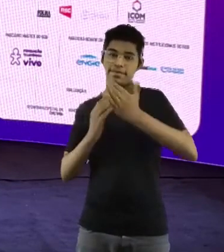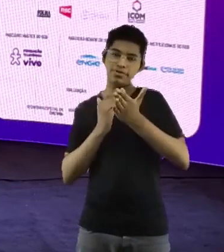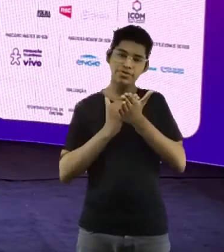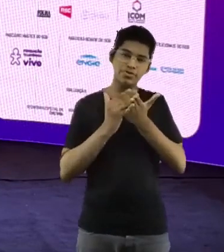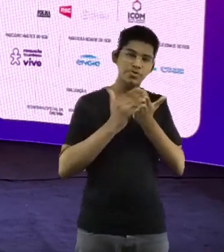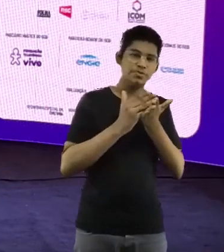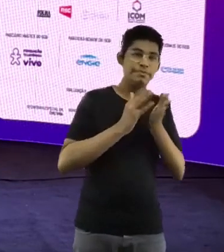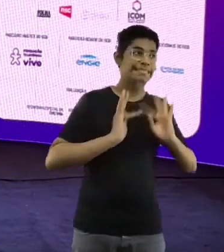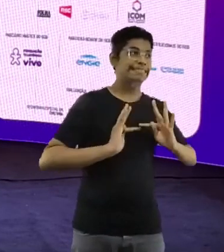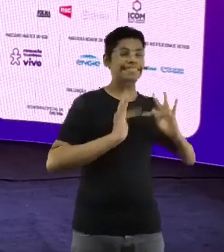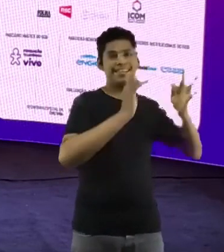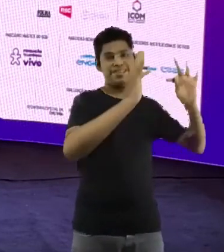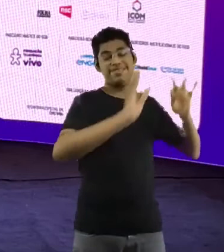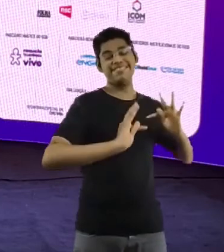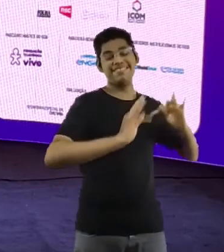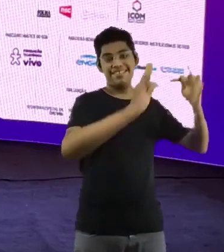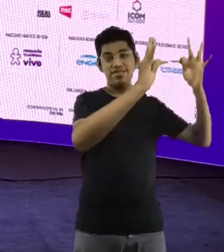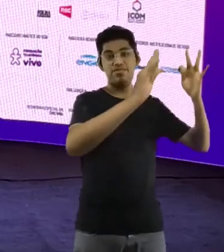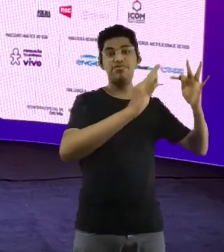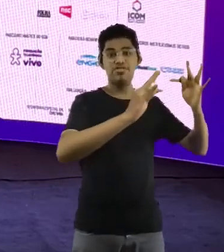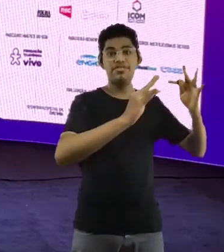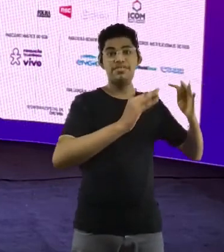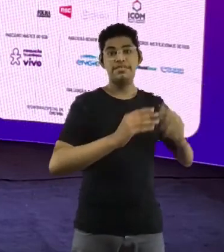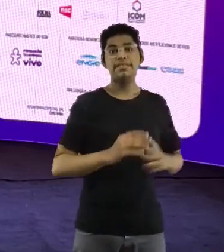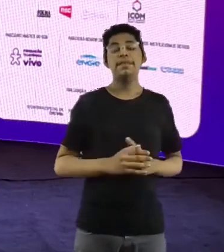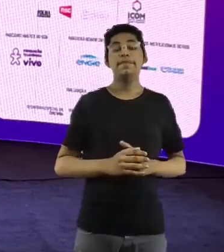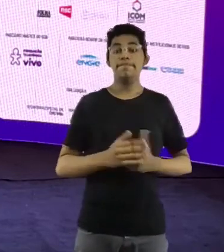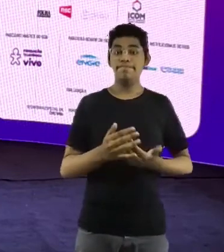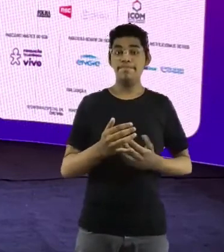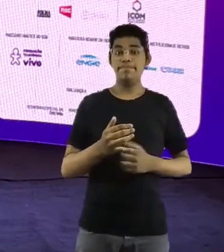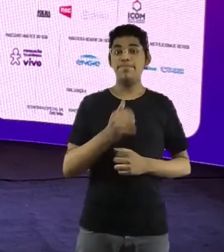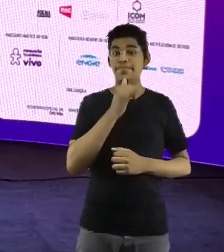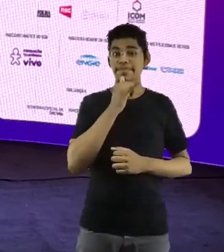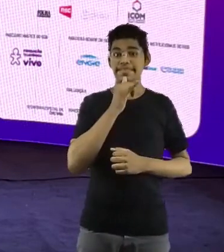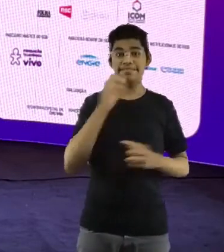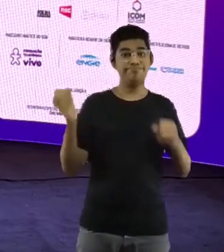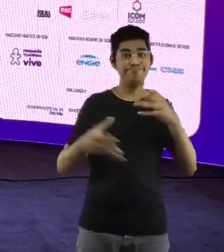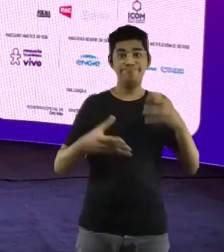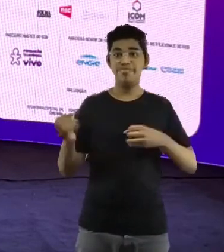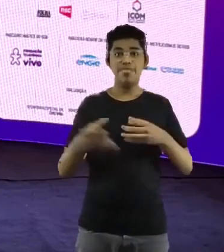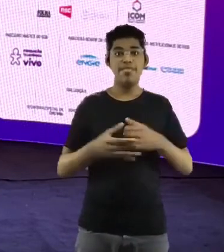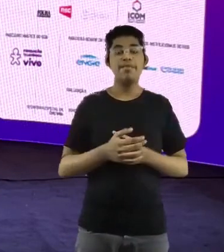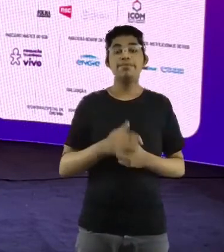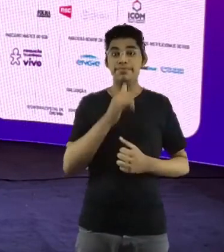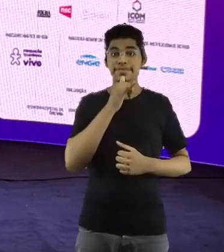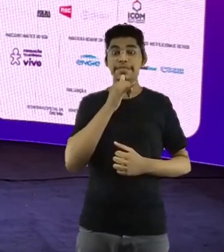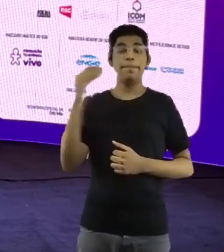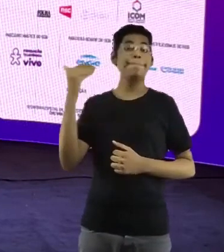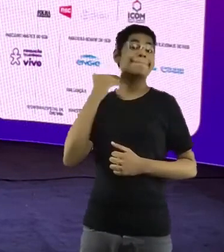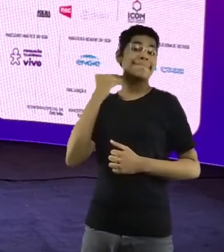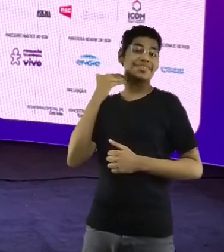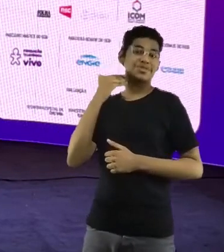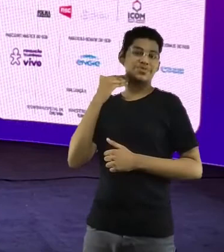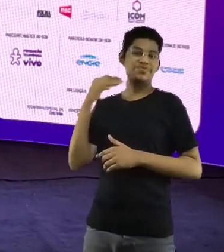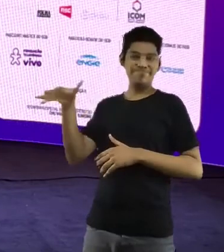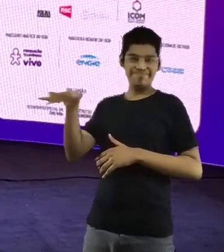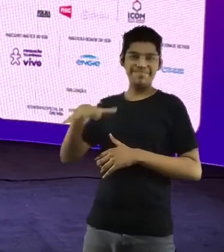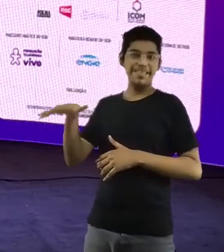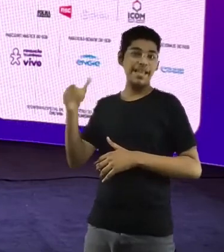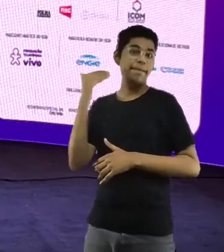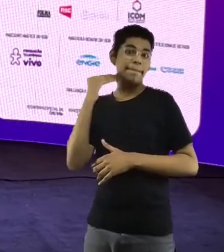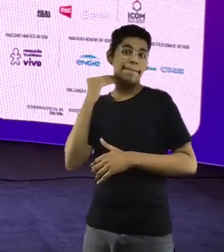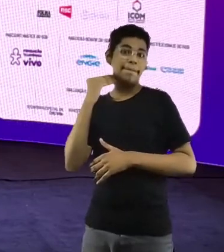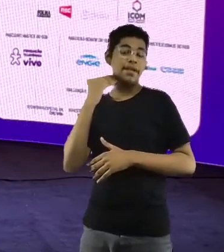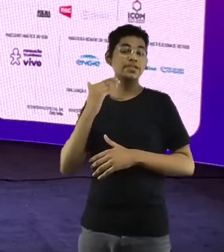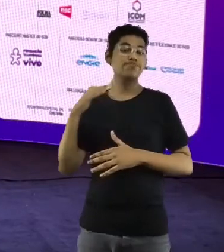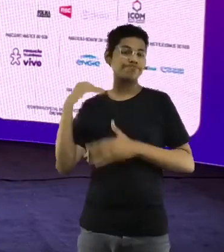tecnologias mais modernas. Por exemplo, o segmento bancário no Brasil vem adotando uma